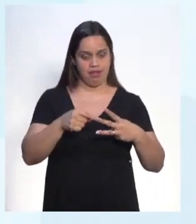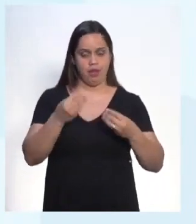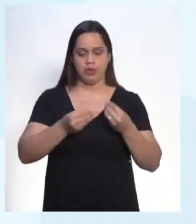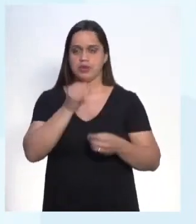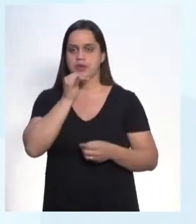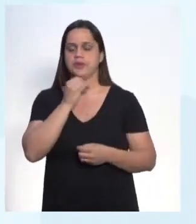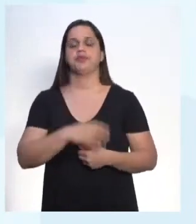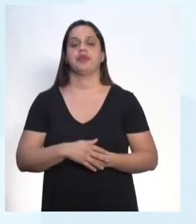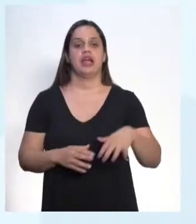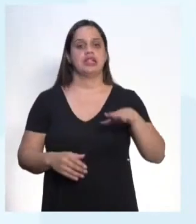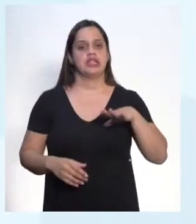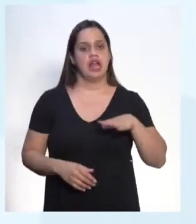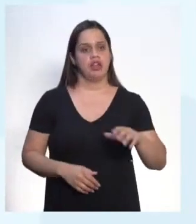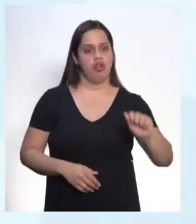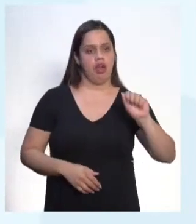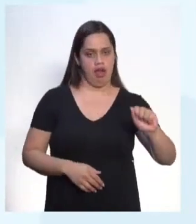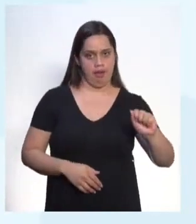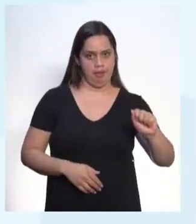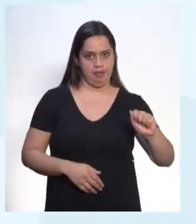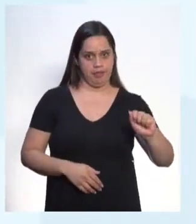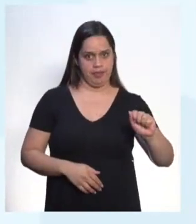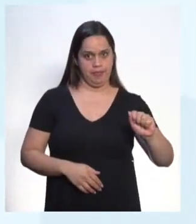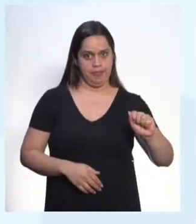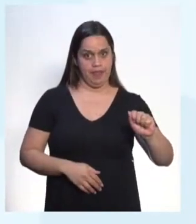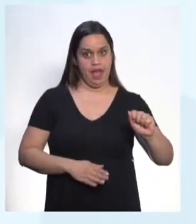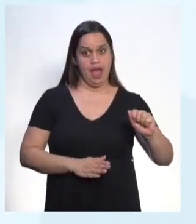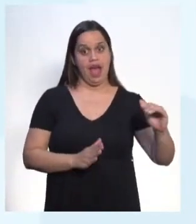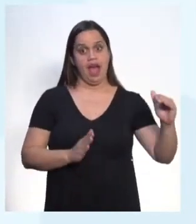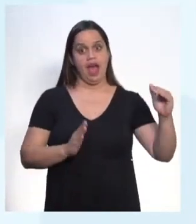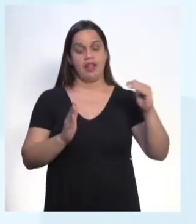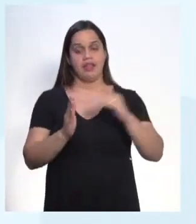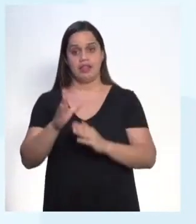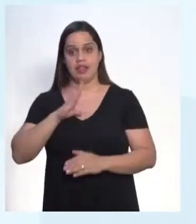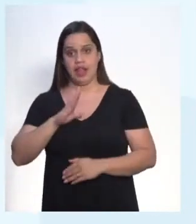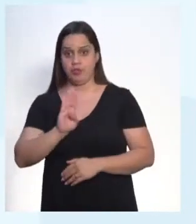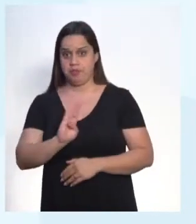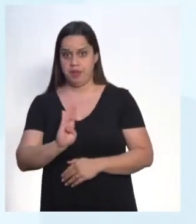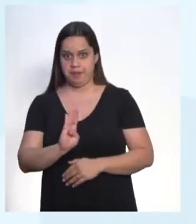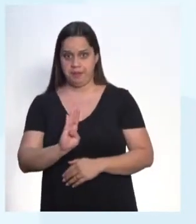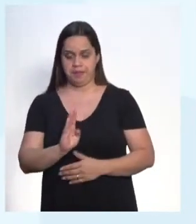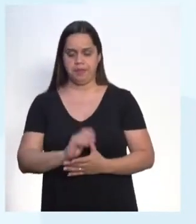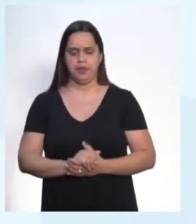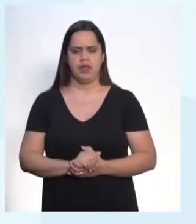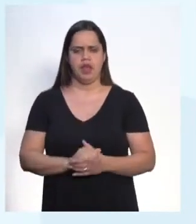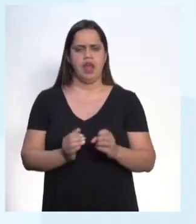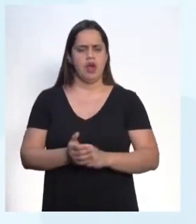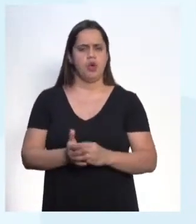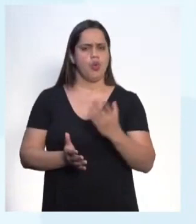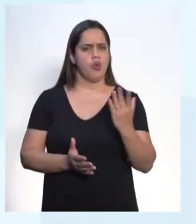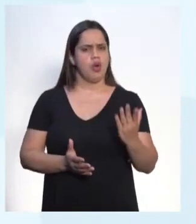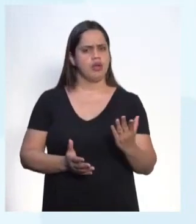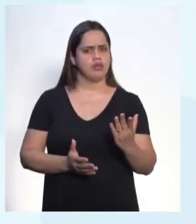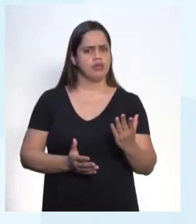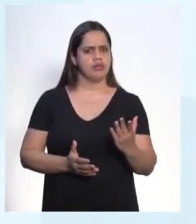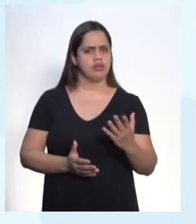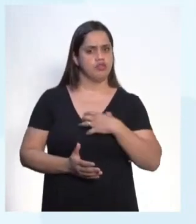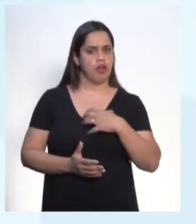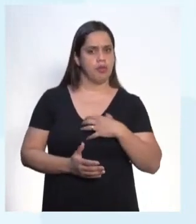da cidade A e você vai chegar na cidade B. Quantas maneiras você tem para chegar na cidade